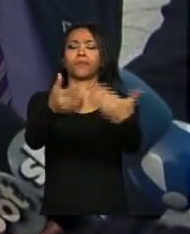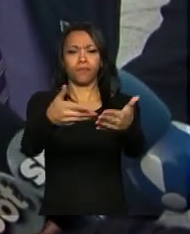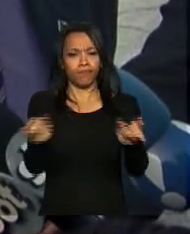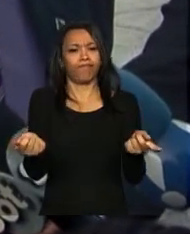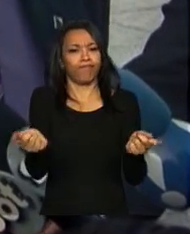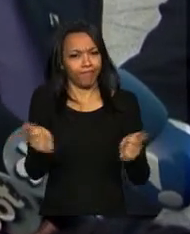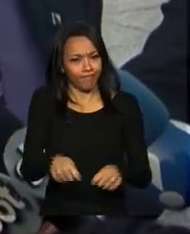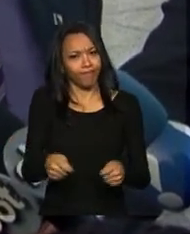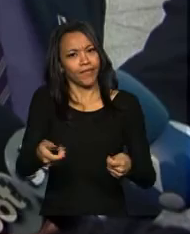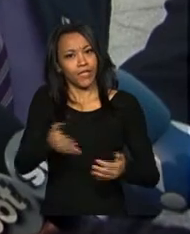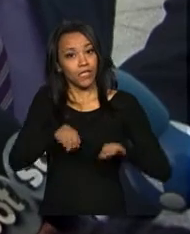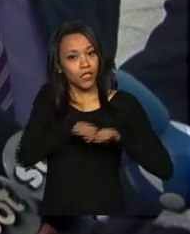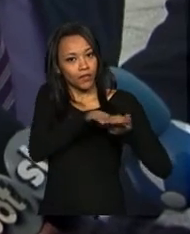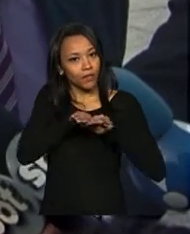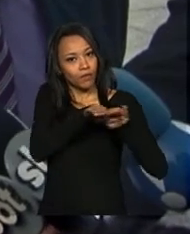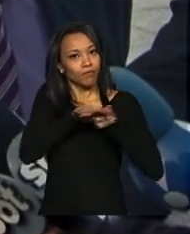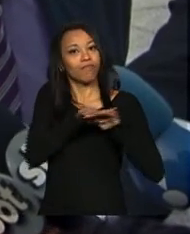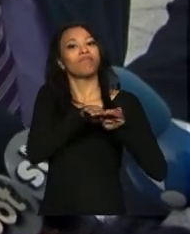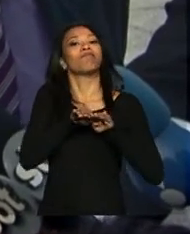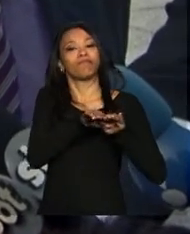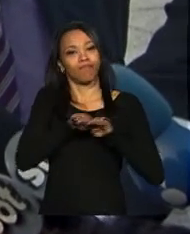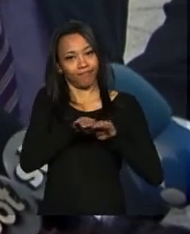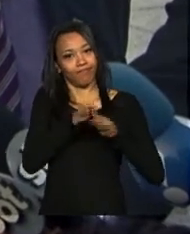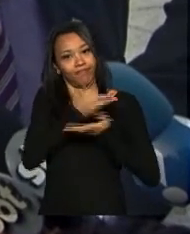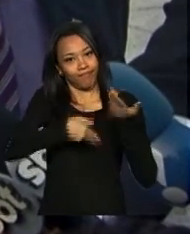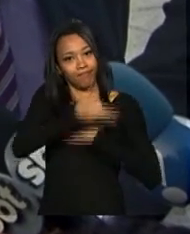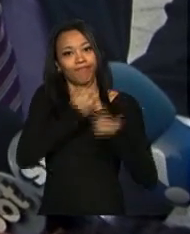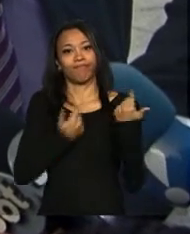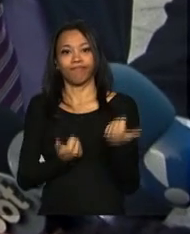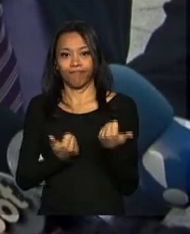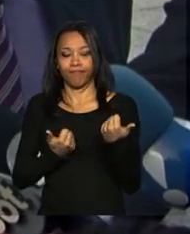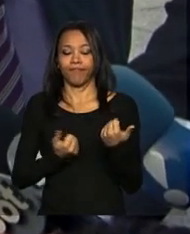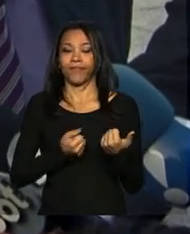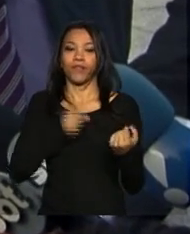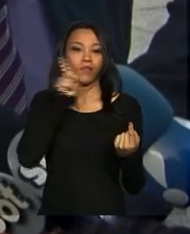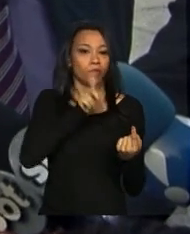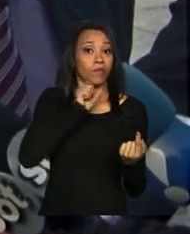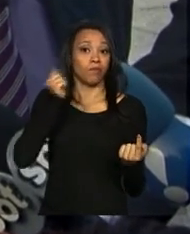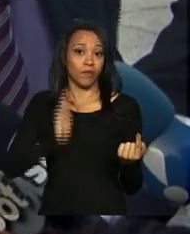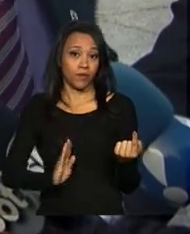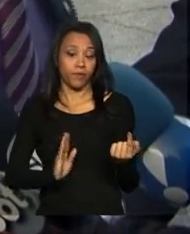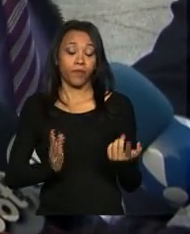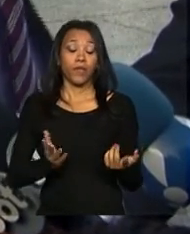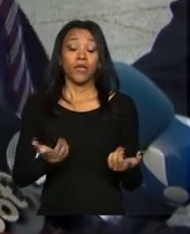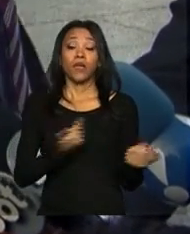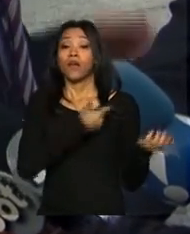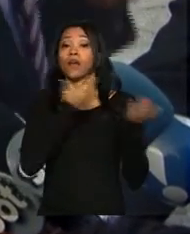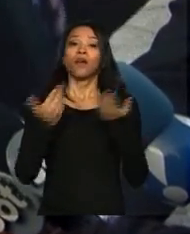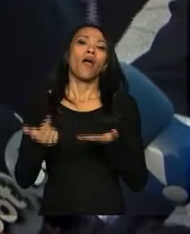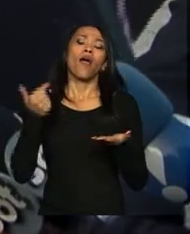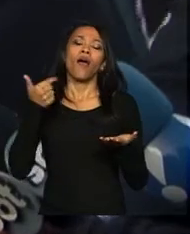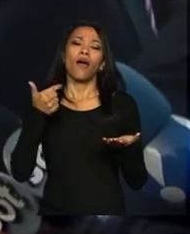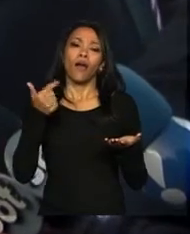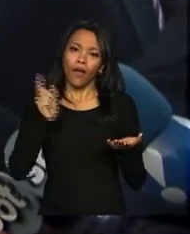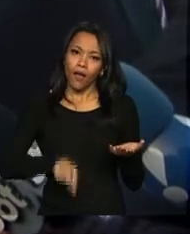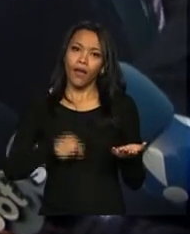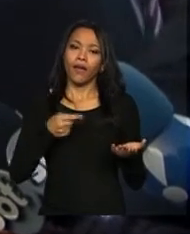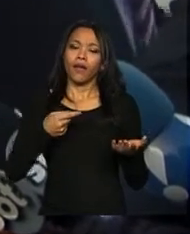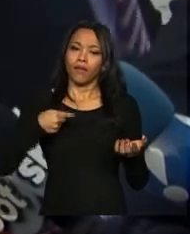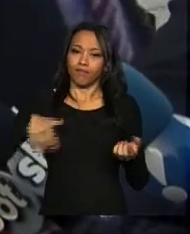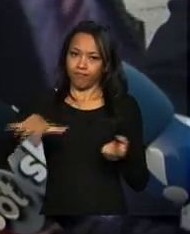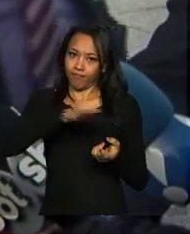uma via equilibrada de duas mãos, em dois sentidos. E na áreas, essas foram basicamente as